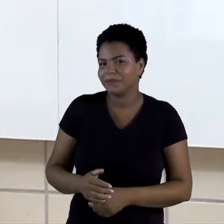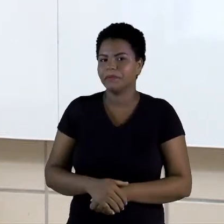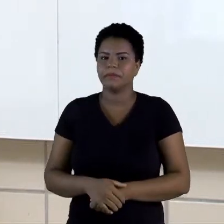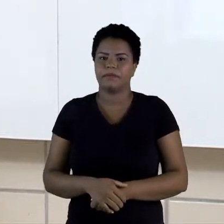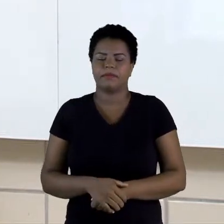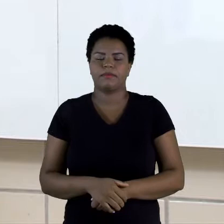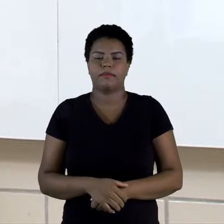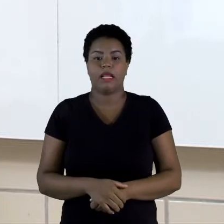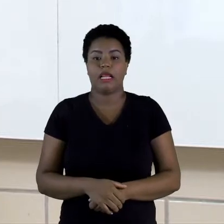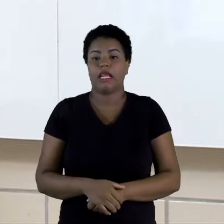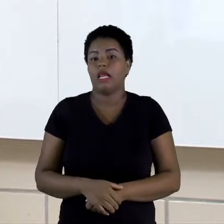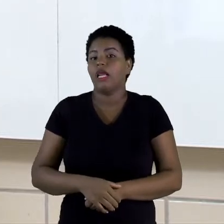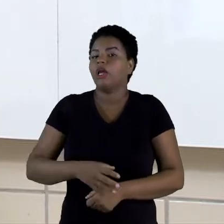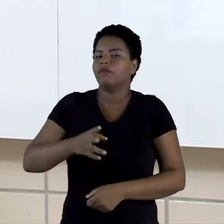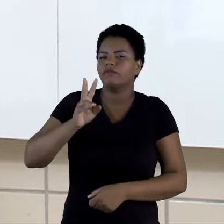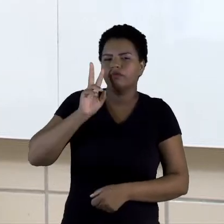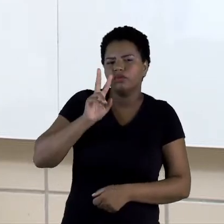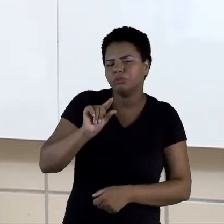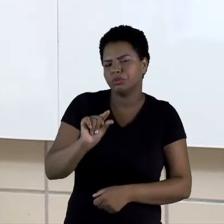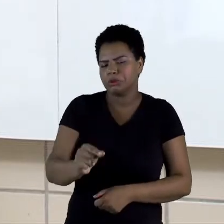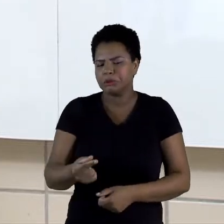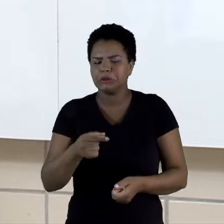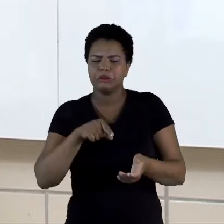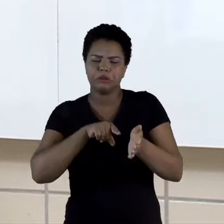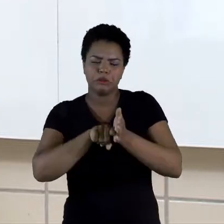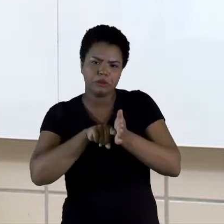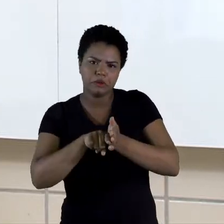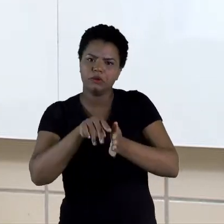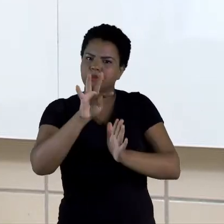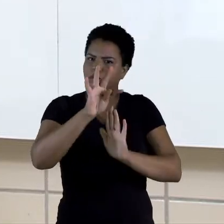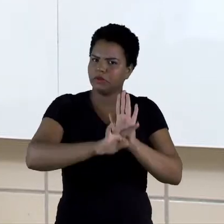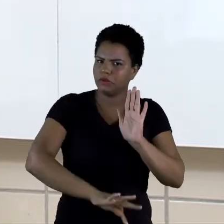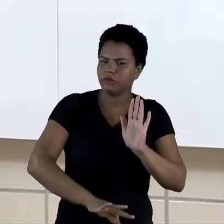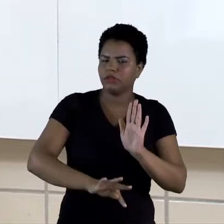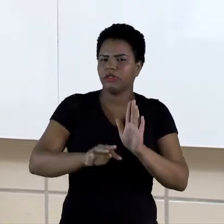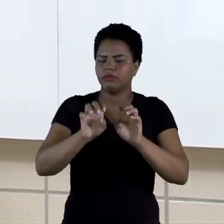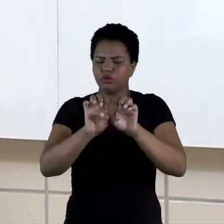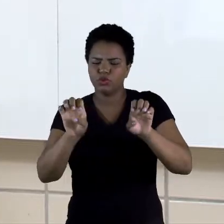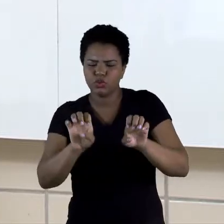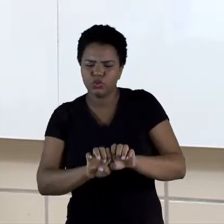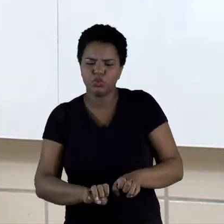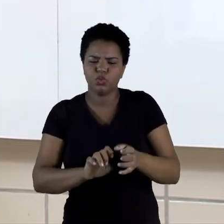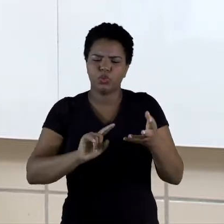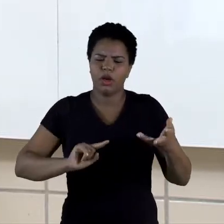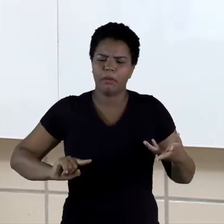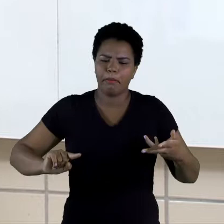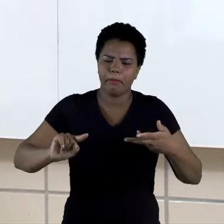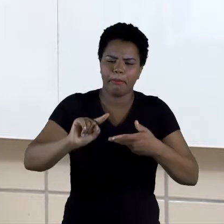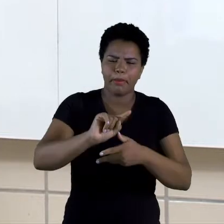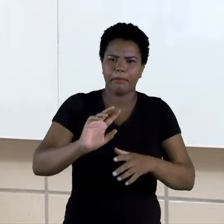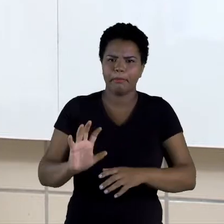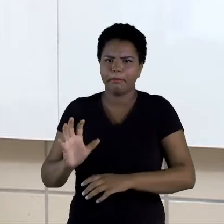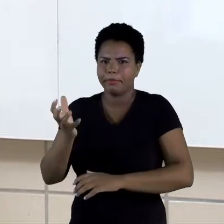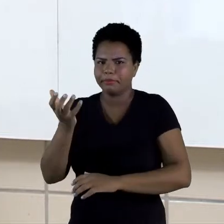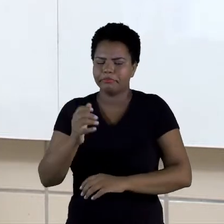pouquinho, conhecemos o texto, analisamos o texto, quanto à sua estrutura, os elementos que acontecem